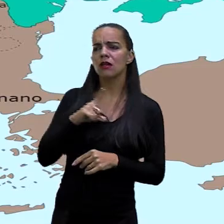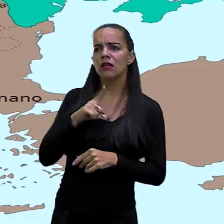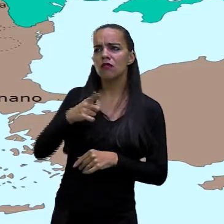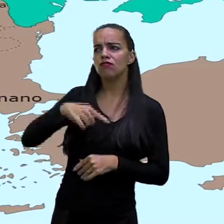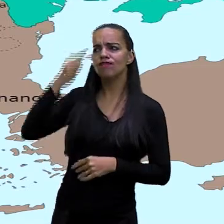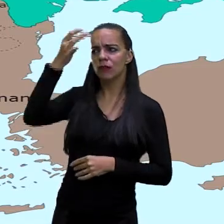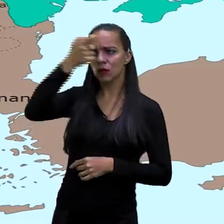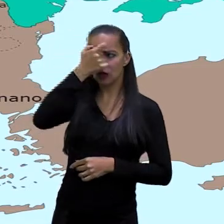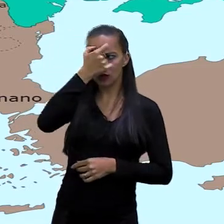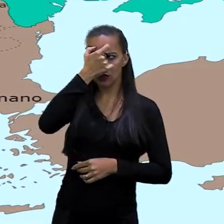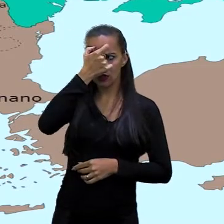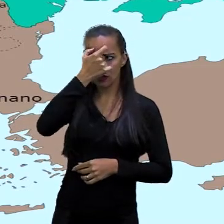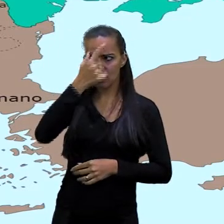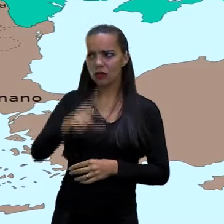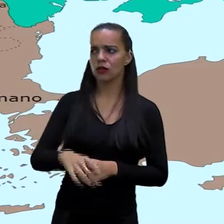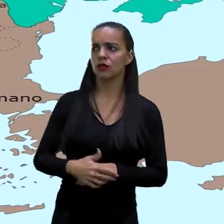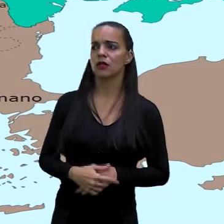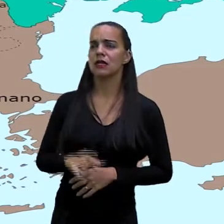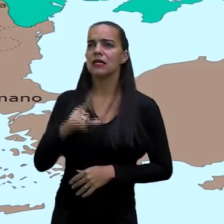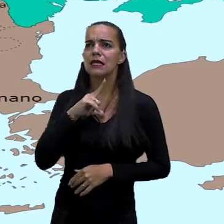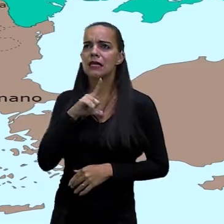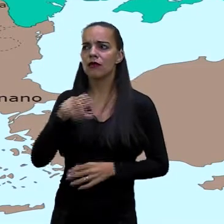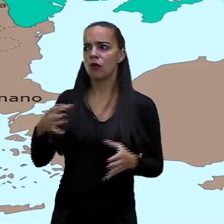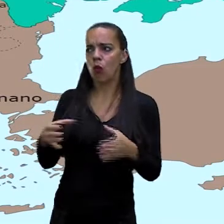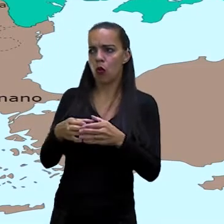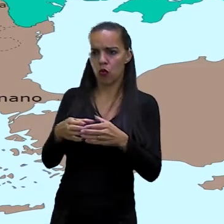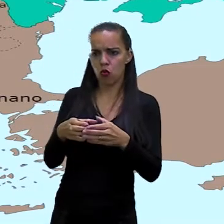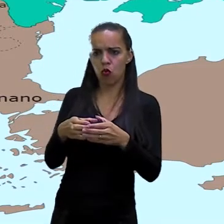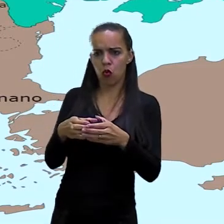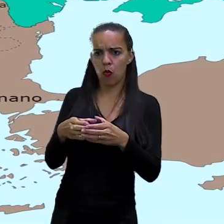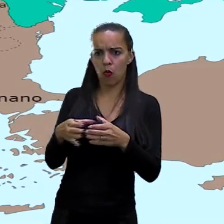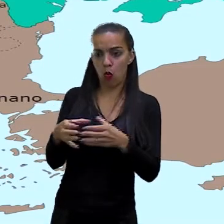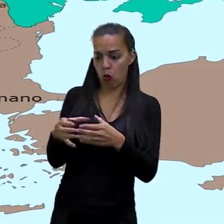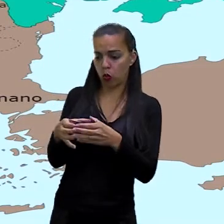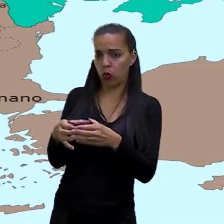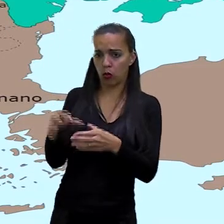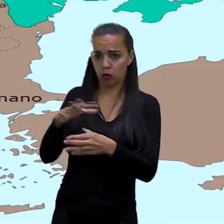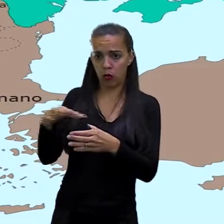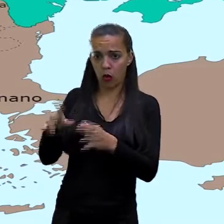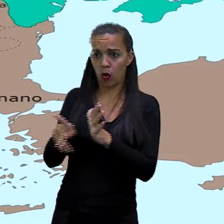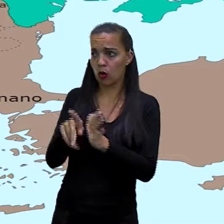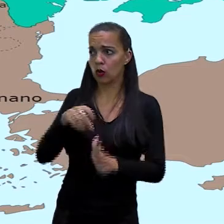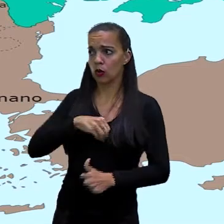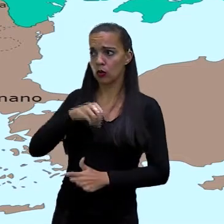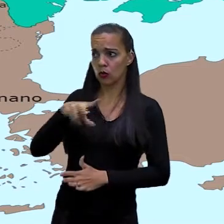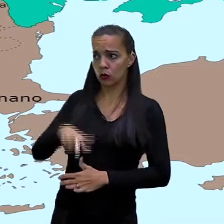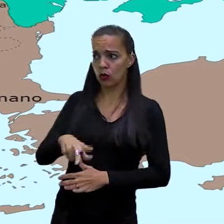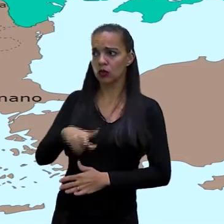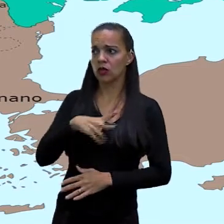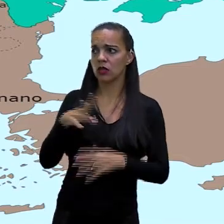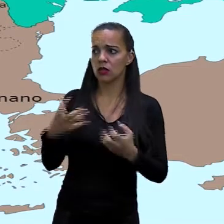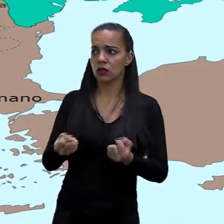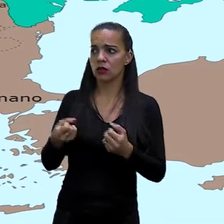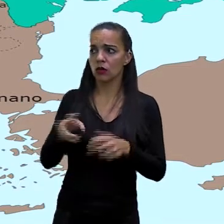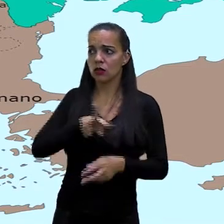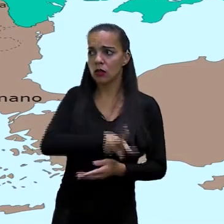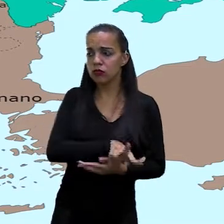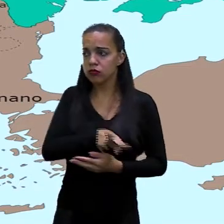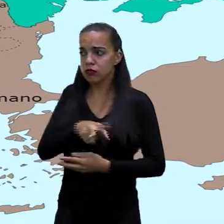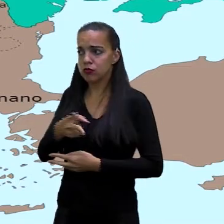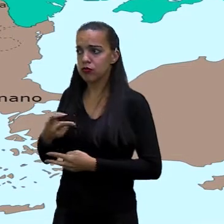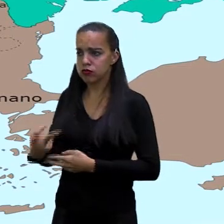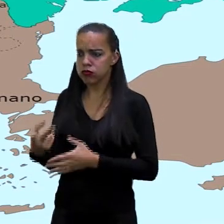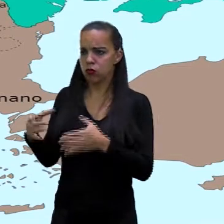a corte portuguesa põe em prática a transferência de toda